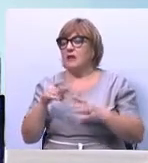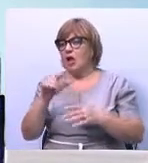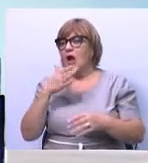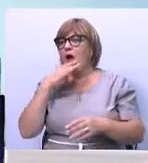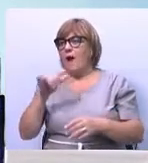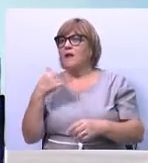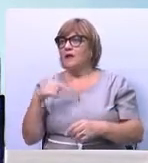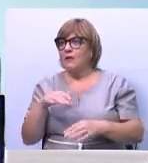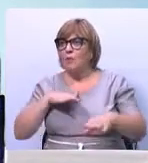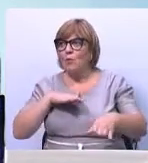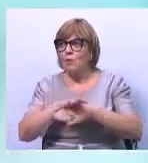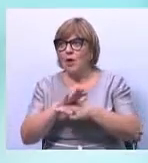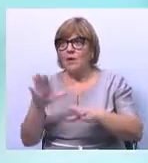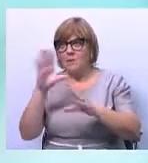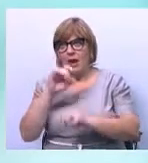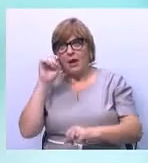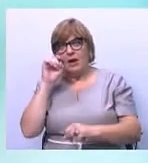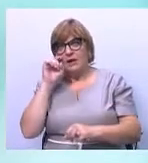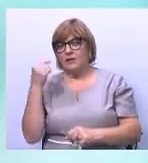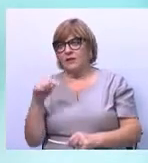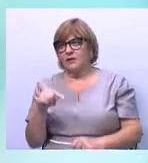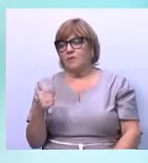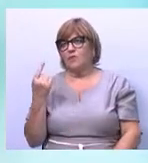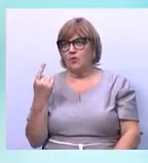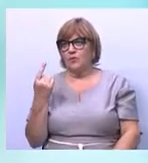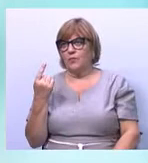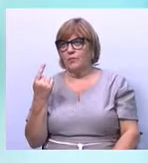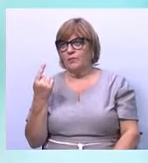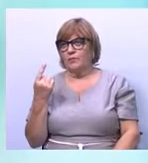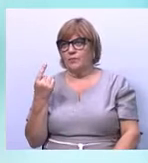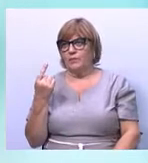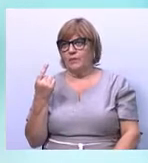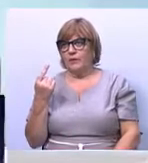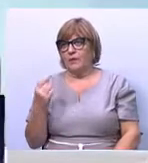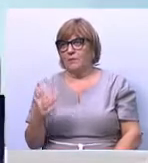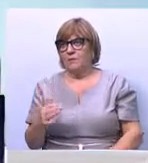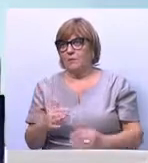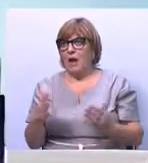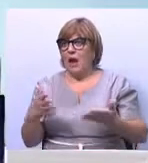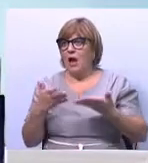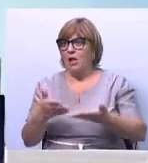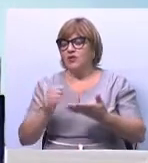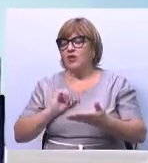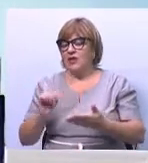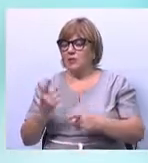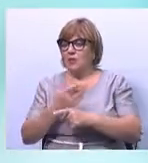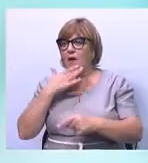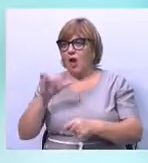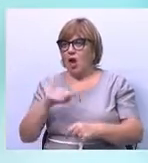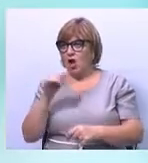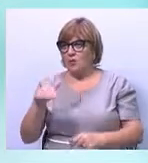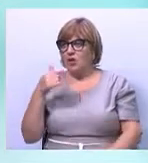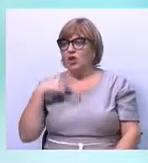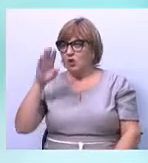uma eficácia mais garantida, portanto temos aqui Exatamente, sim. Um apor maior também destes óleos essenciais. Ora, eu